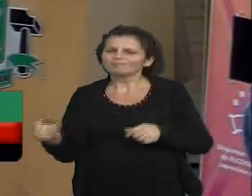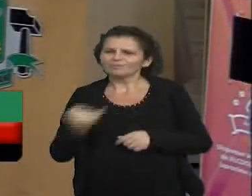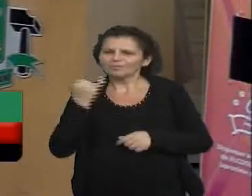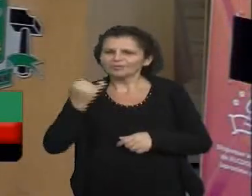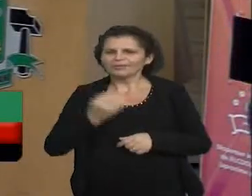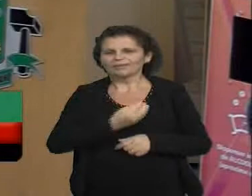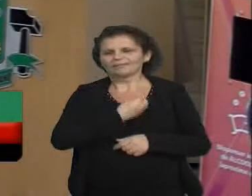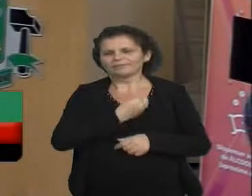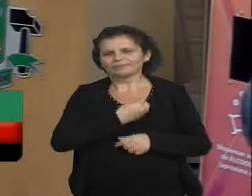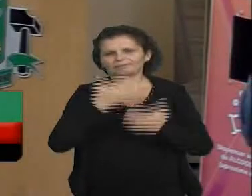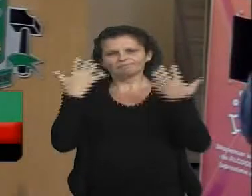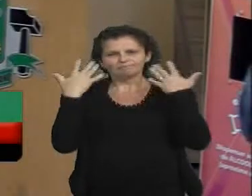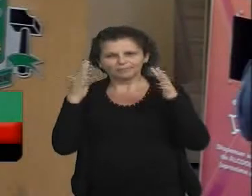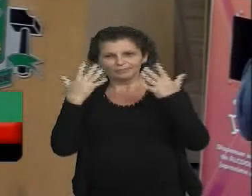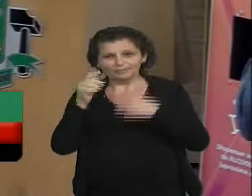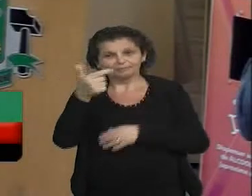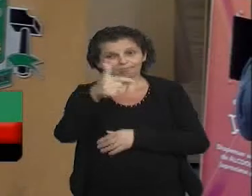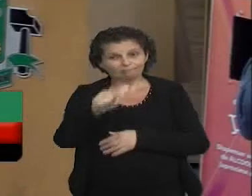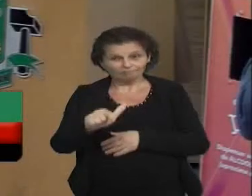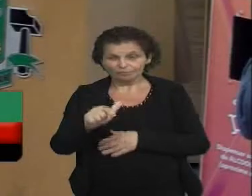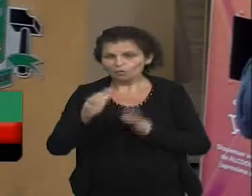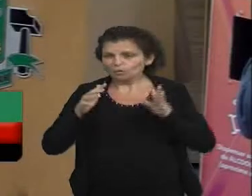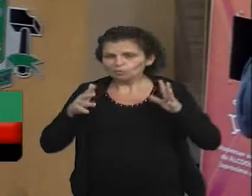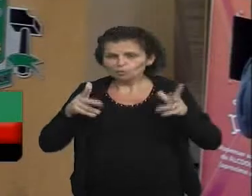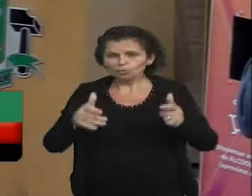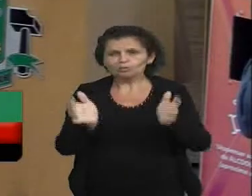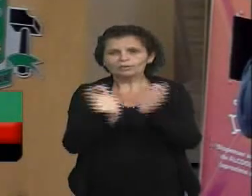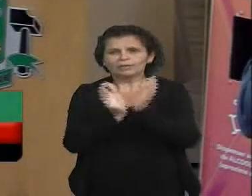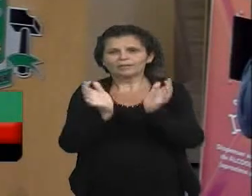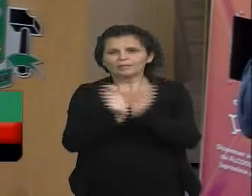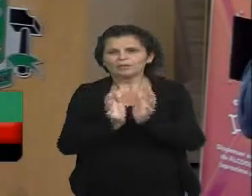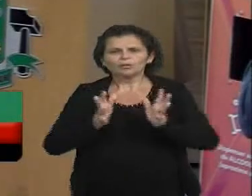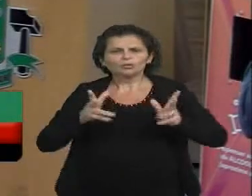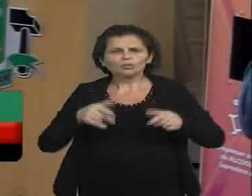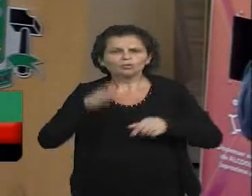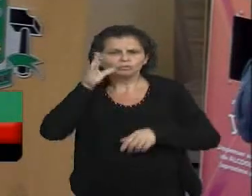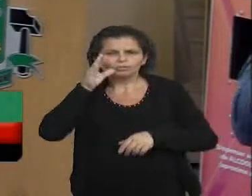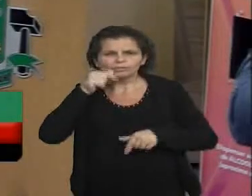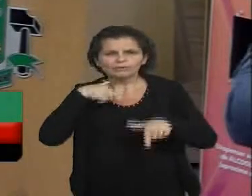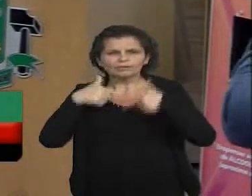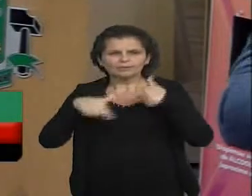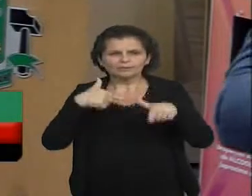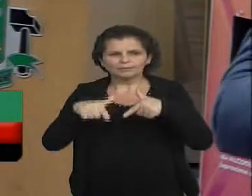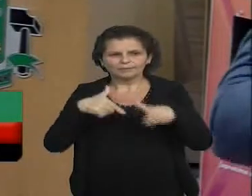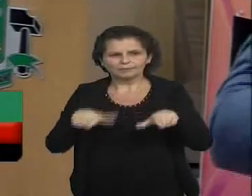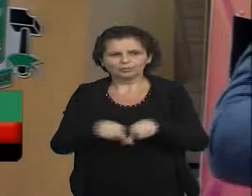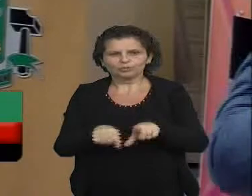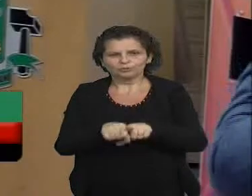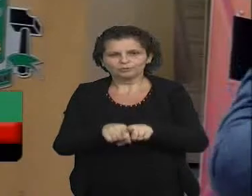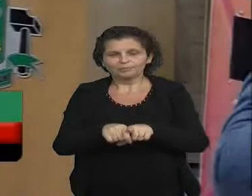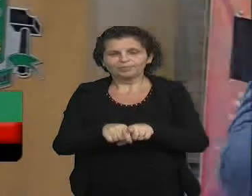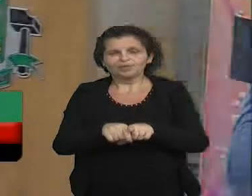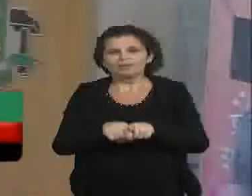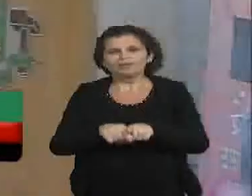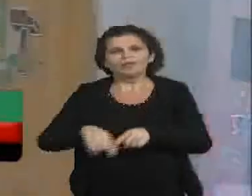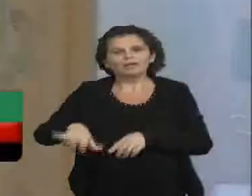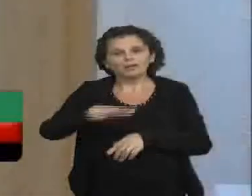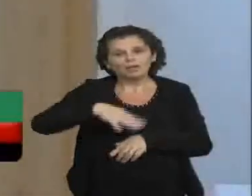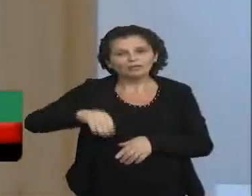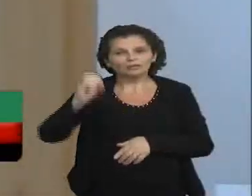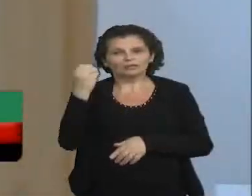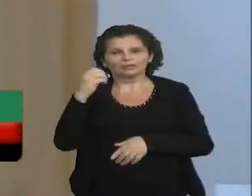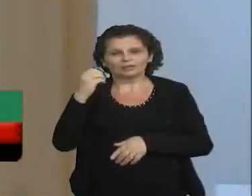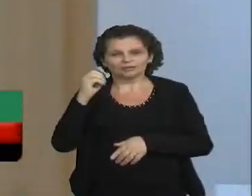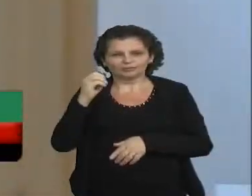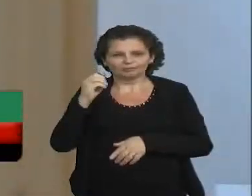à vida. Parabéns, mais uma vez, a todos vocês e a todos os funcionários da Secretaria de Saúde da nossa querida